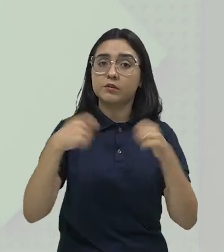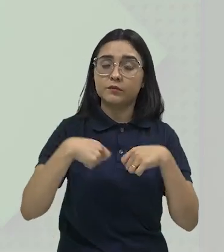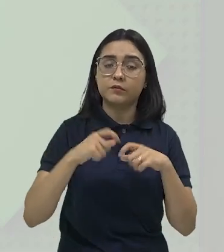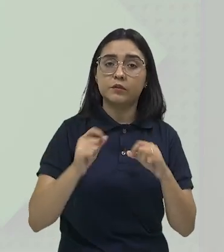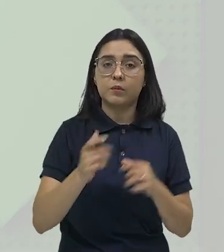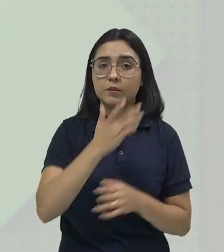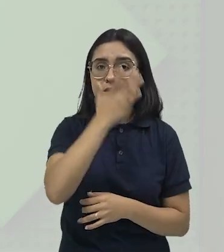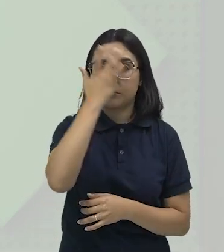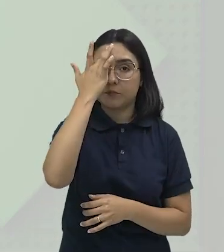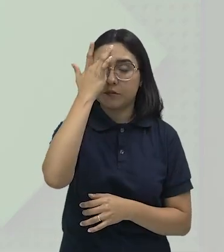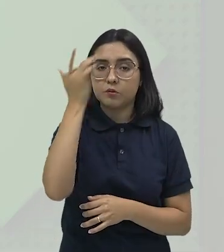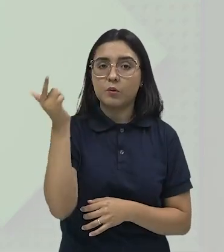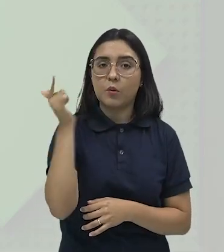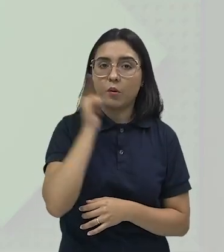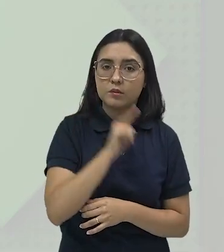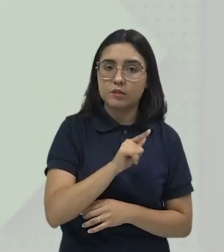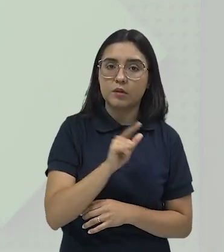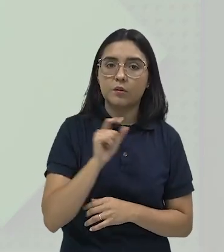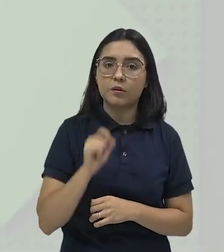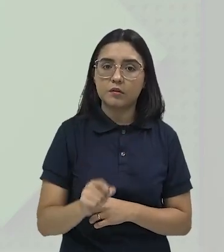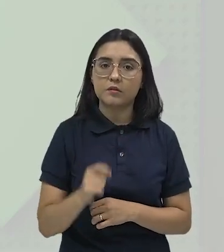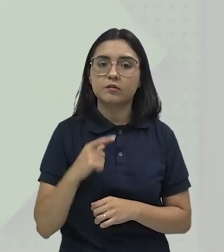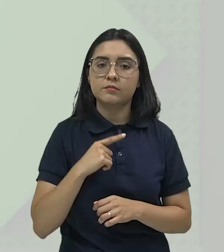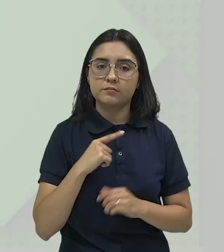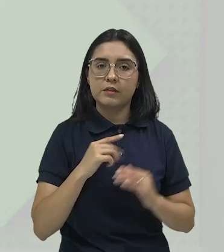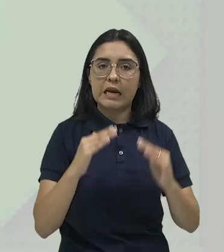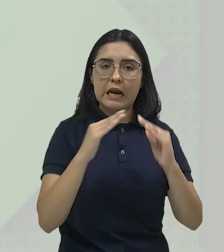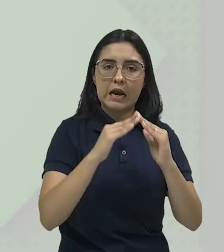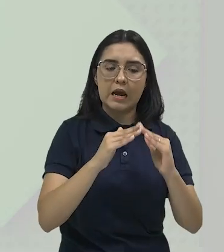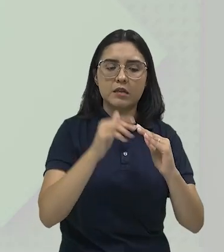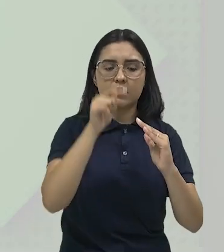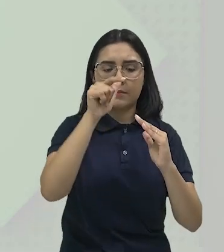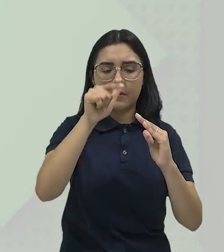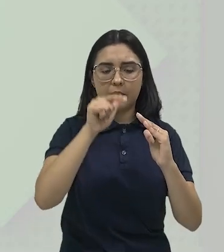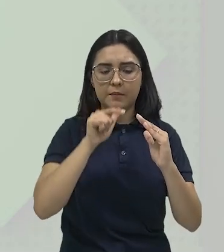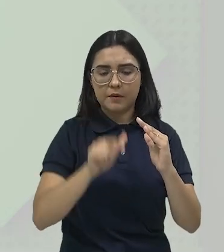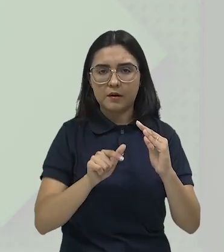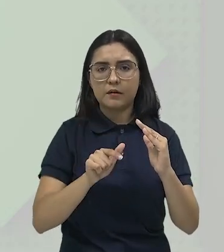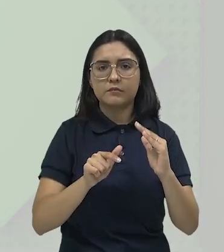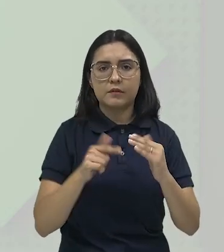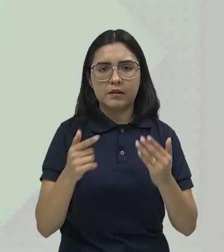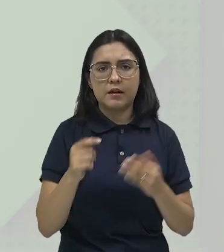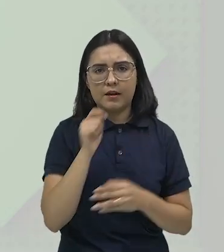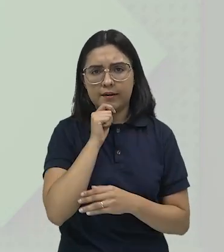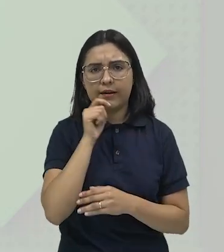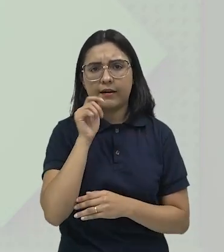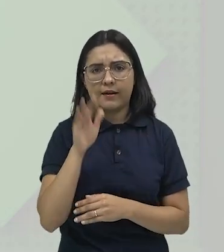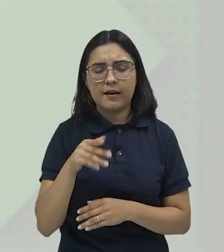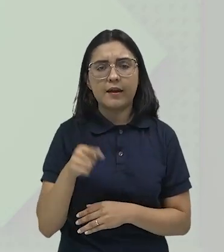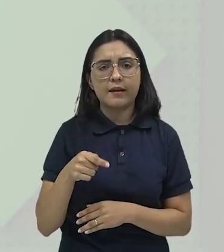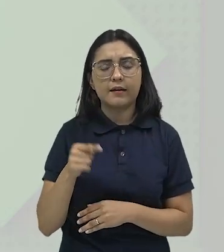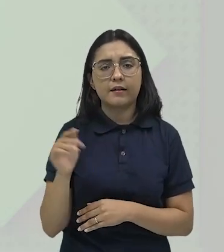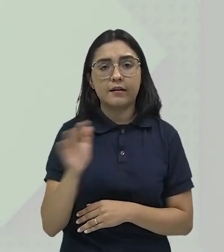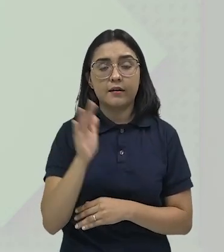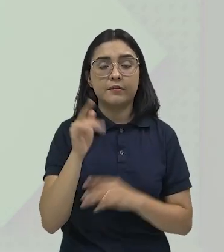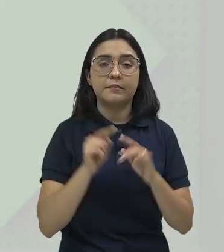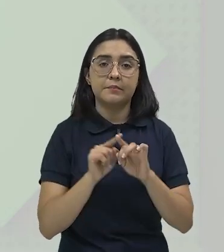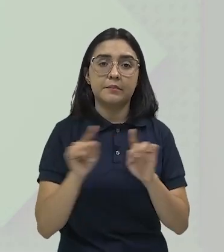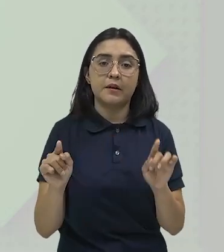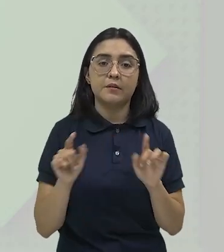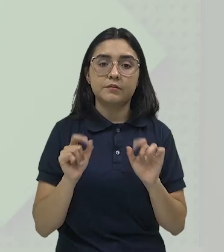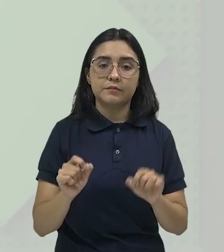as pessoas conseguem colocar nas suas casas hoje. Ainda é caro,